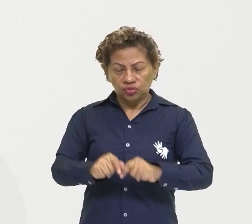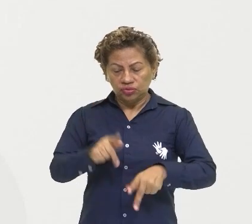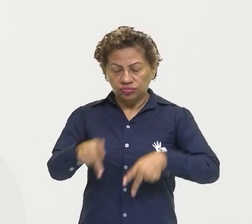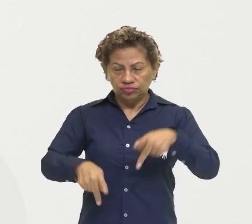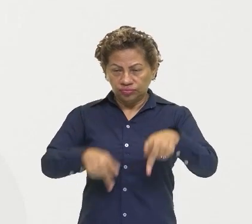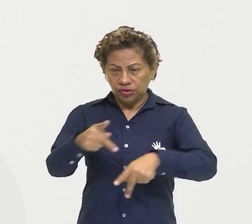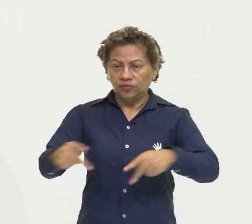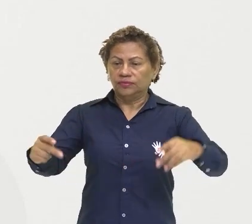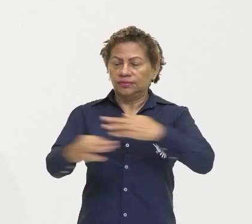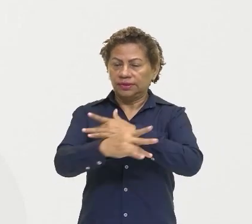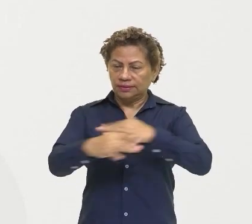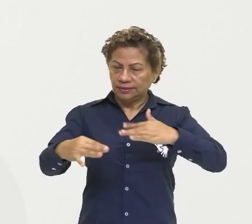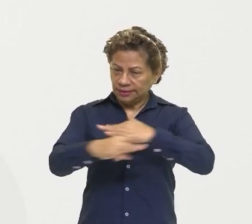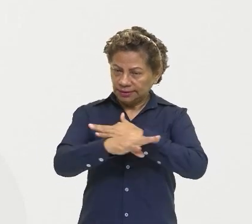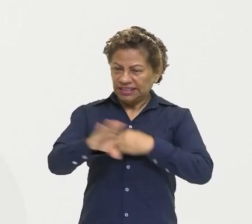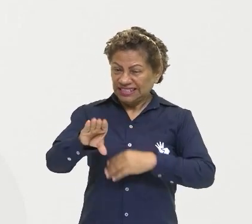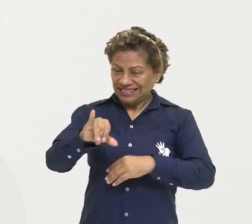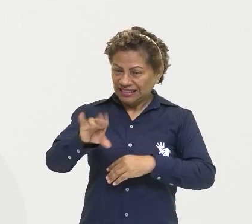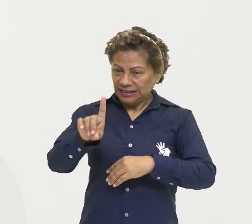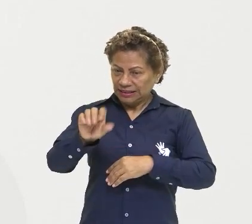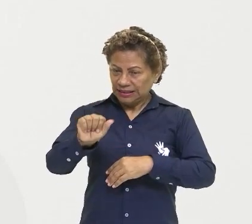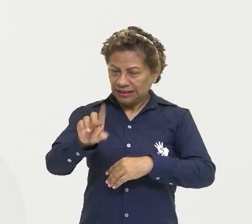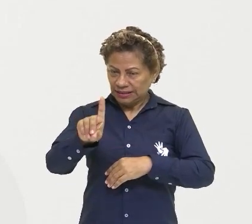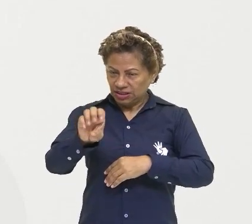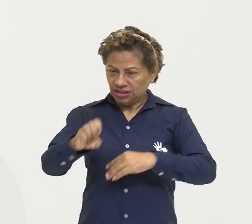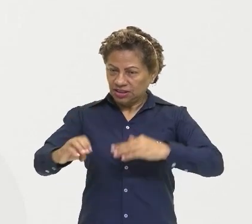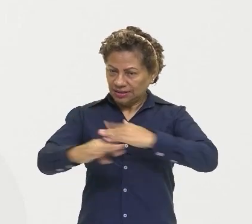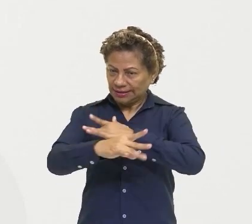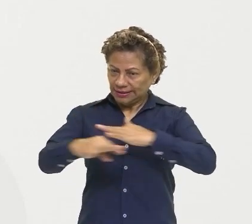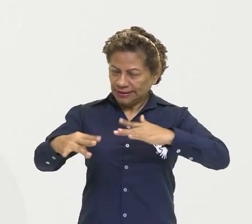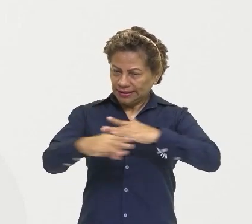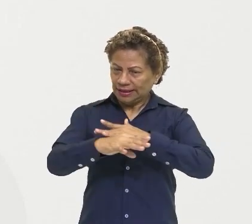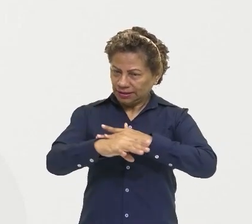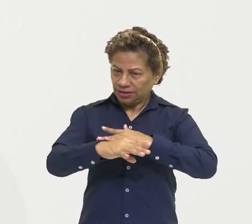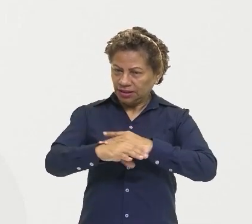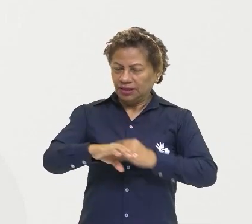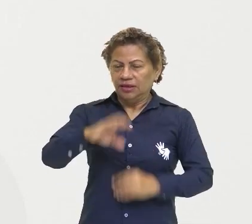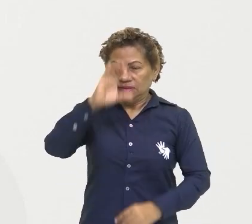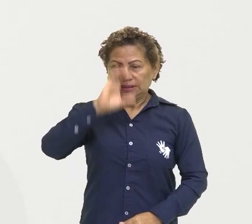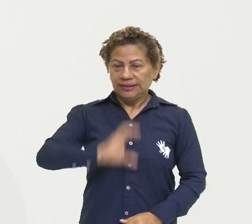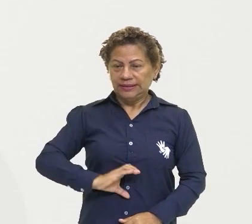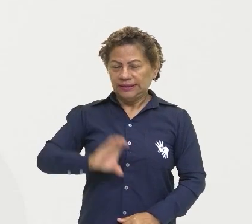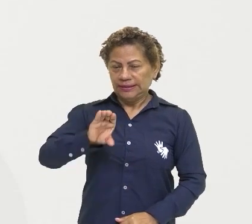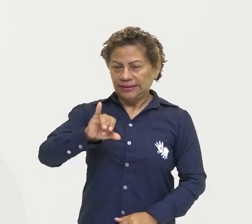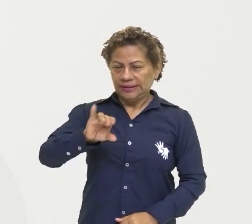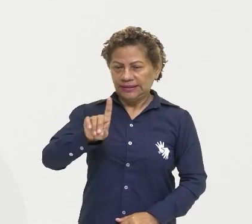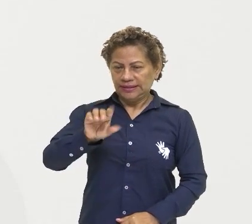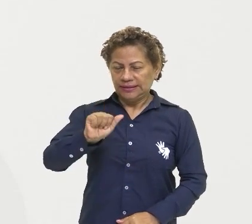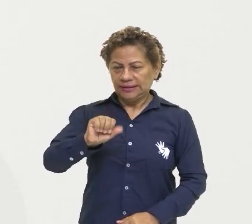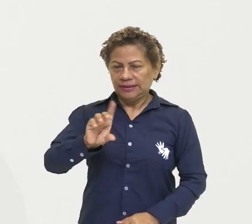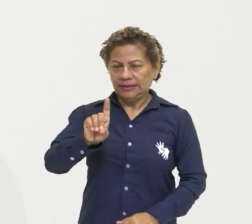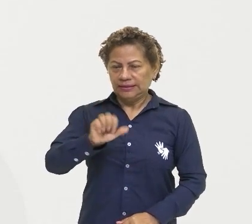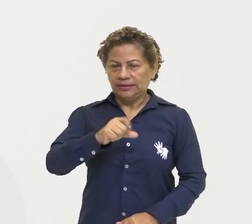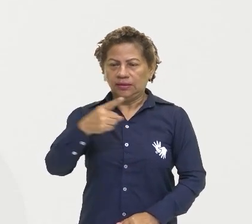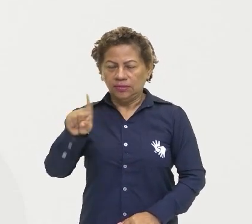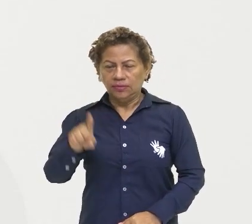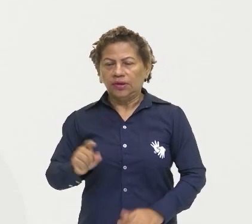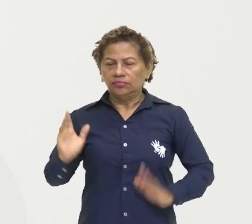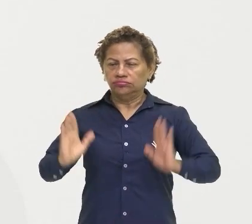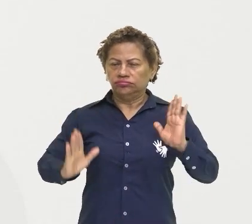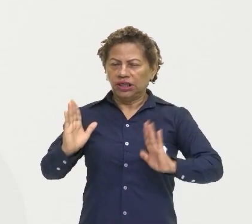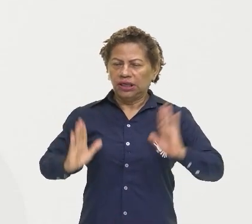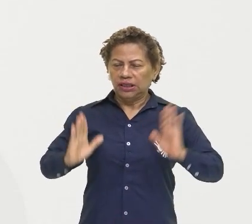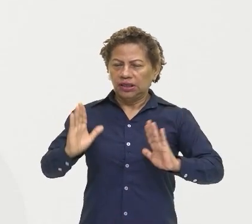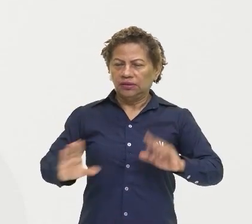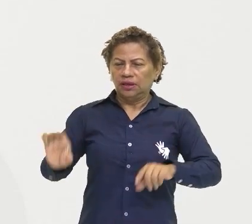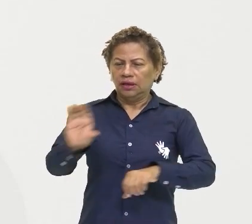período que a gente vai ter de redemocratização do nosso país, tá certo? De 1984, com o fim da ditadura militar, tá bom? Até